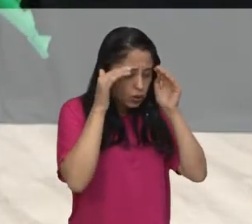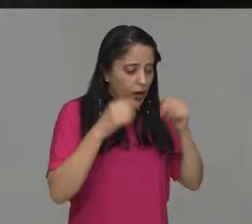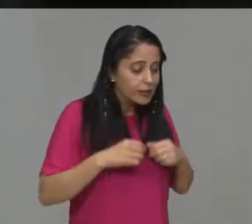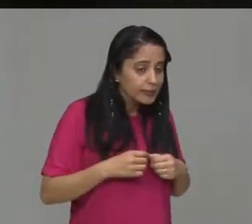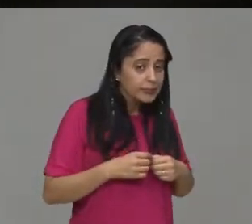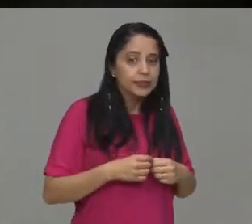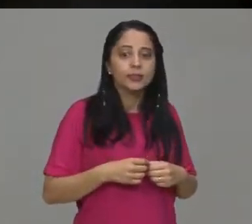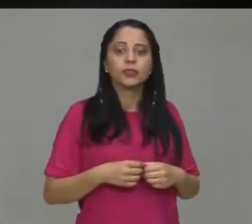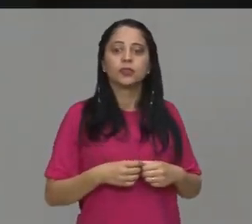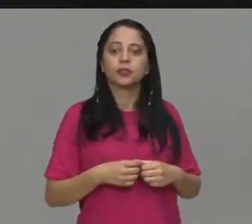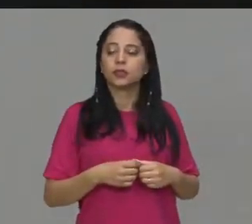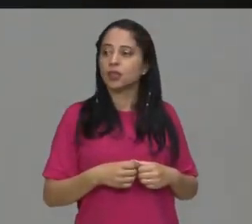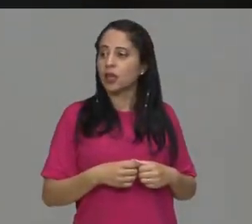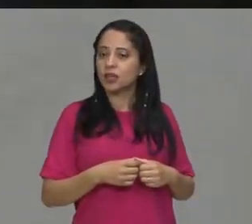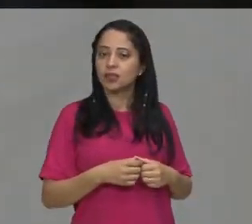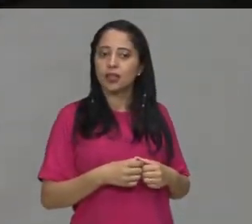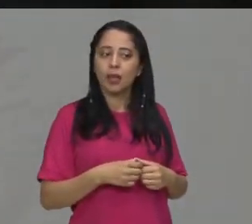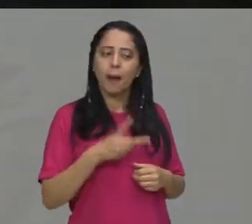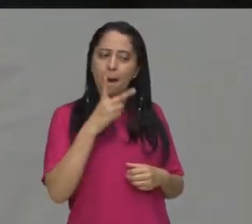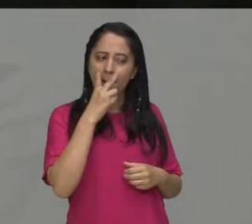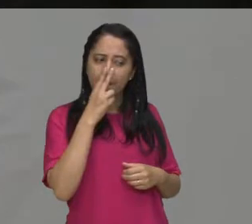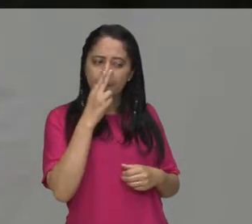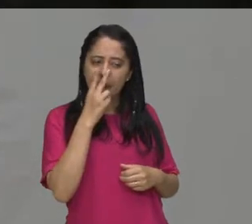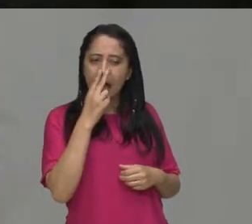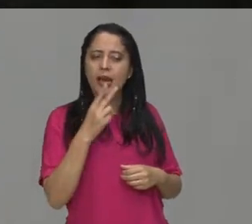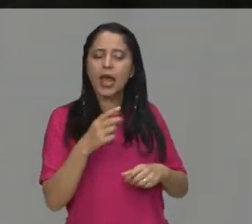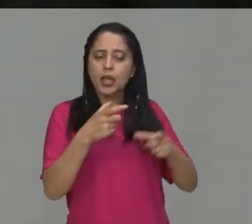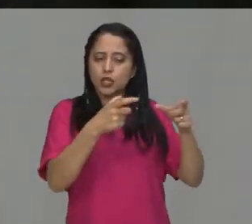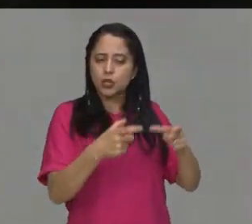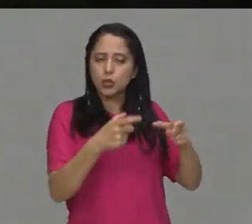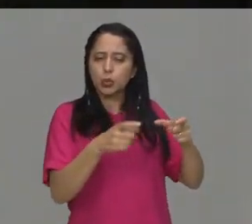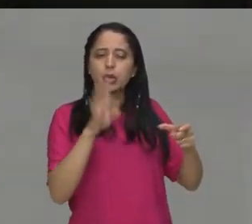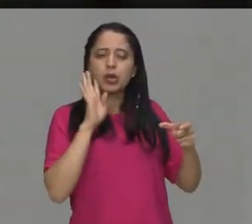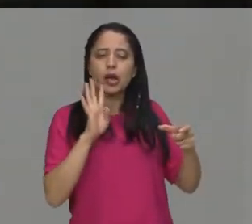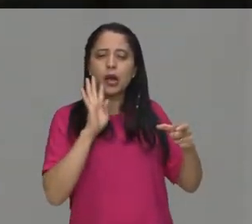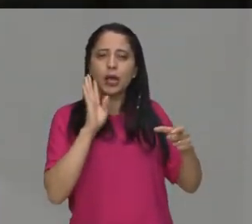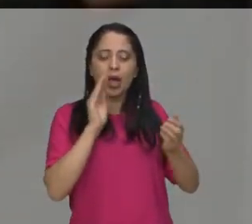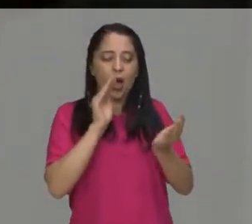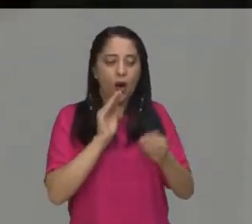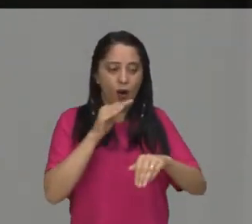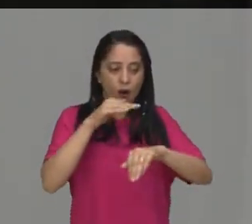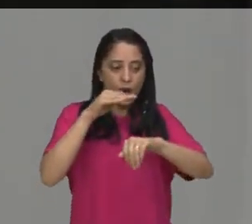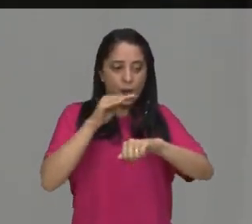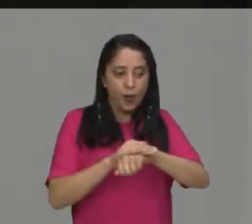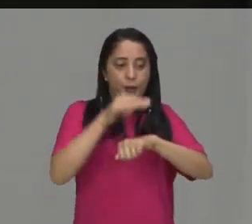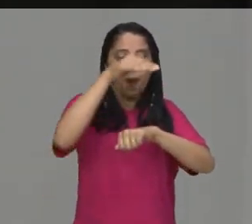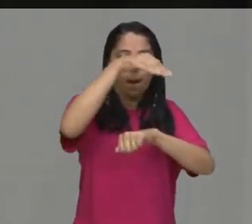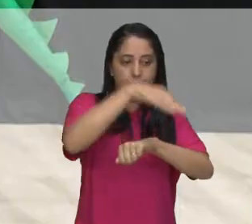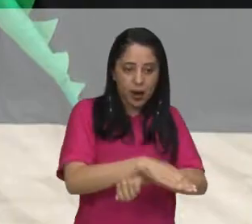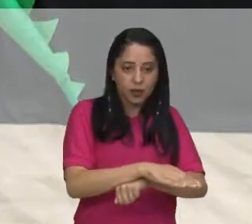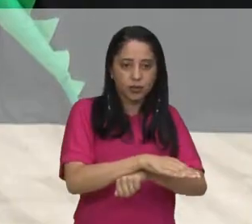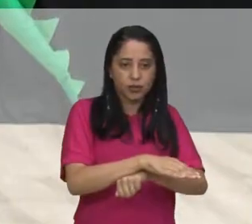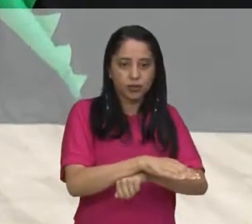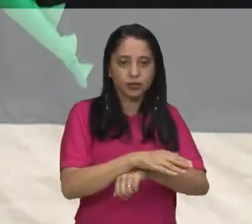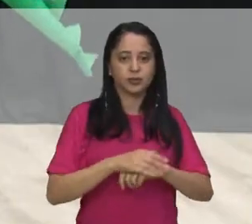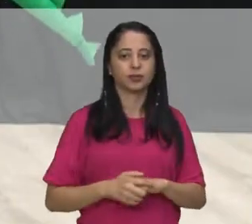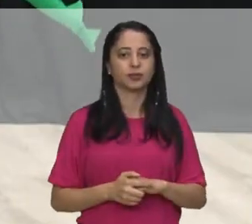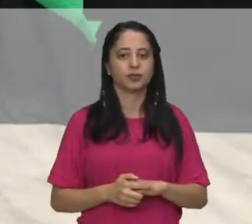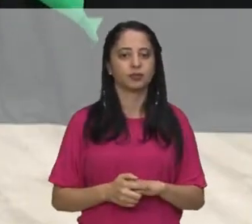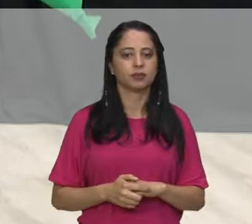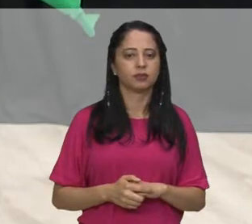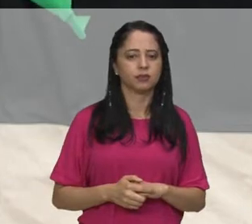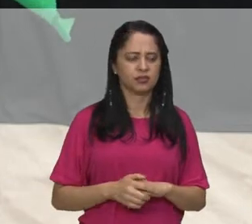disse: esse parece ser um lugar agradável. Vamos saltar e ficar por aqui mesmo.